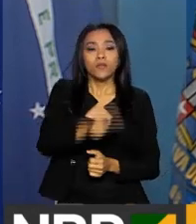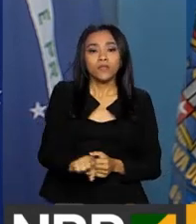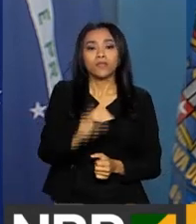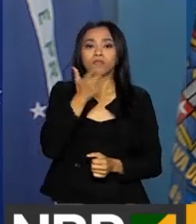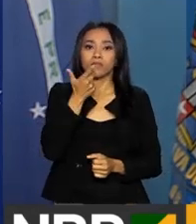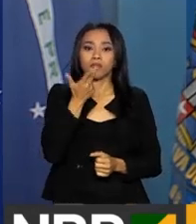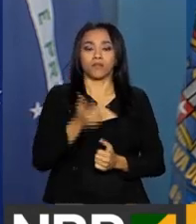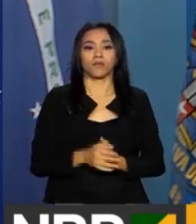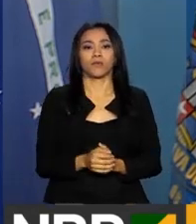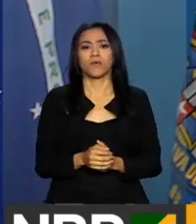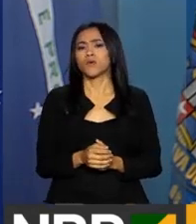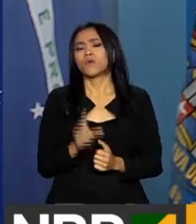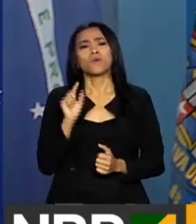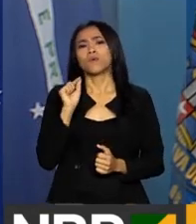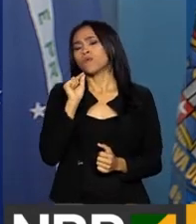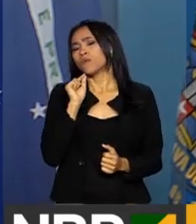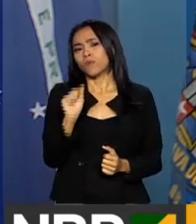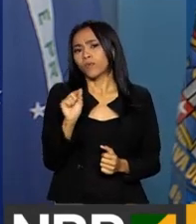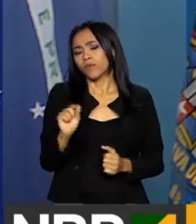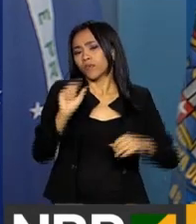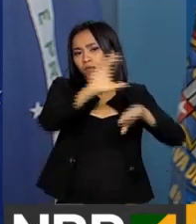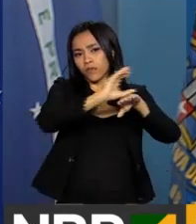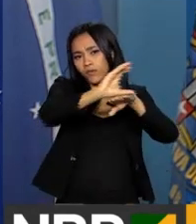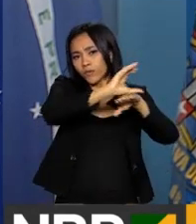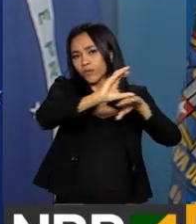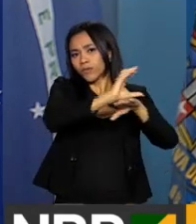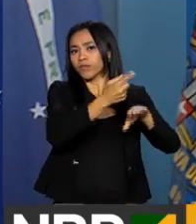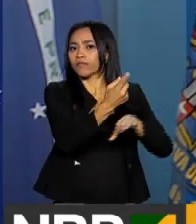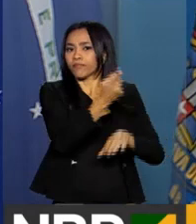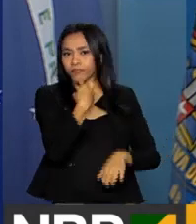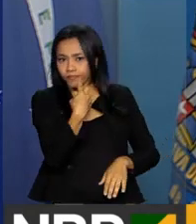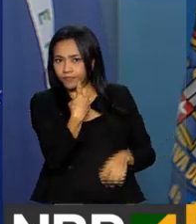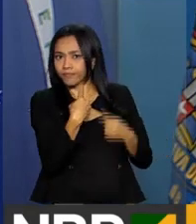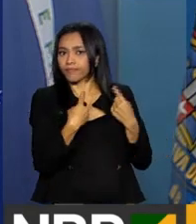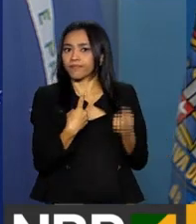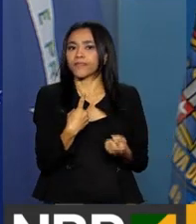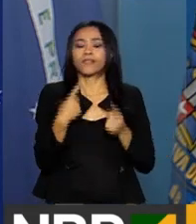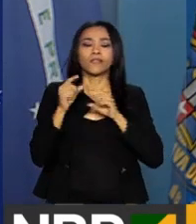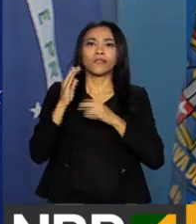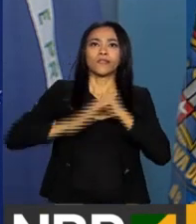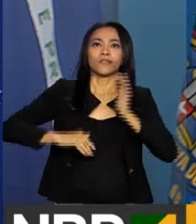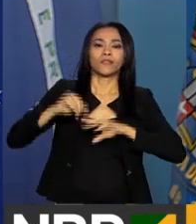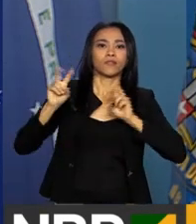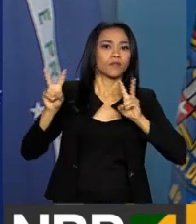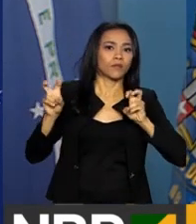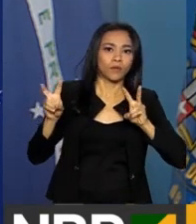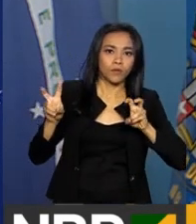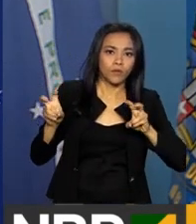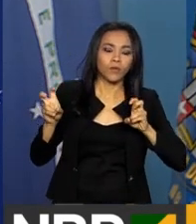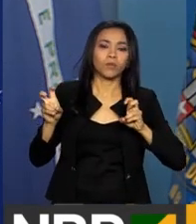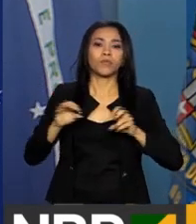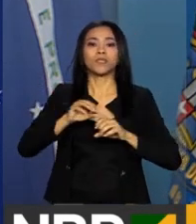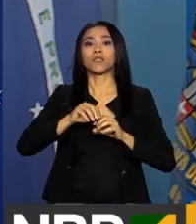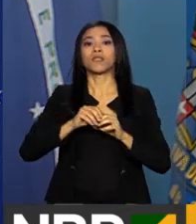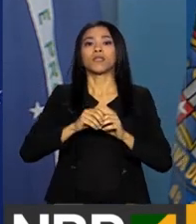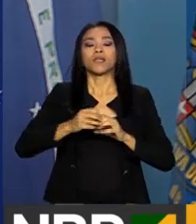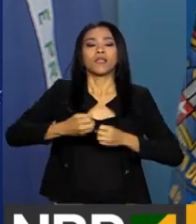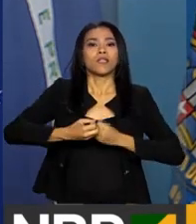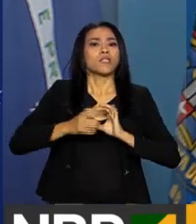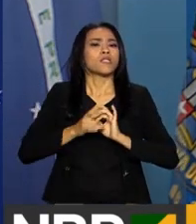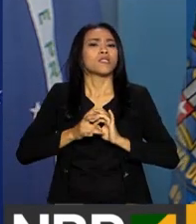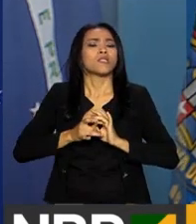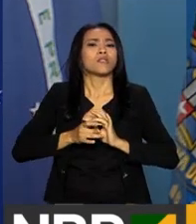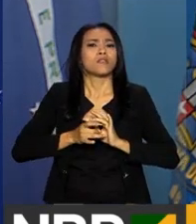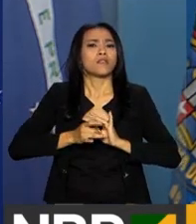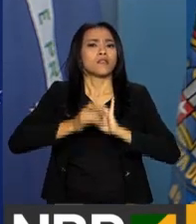o que a constituição determina em matéria de liberdade de expressão